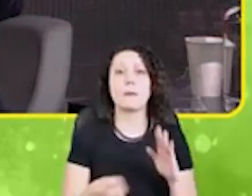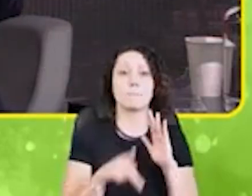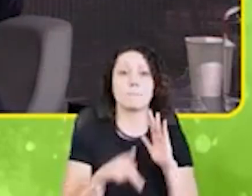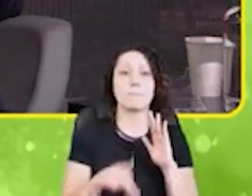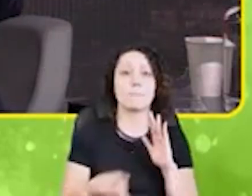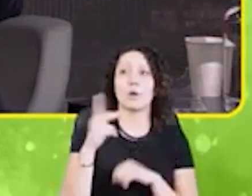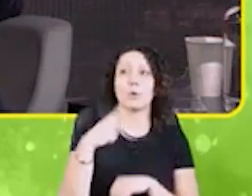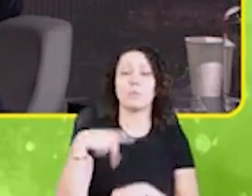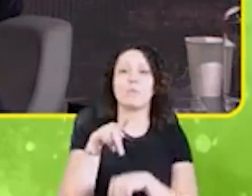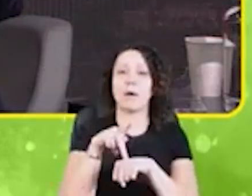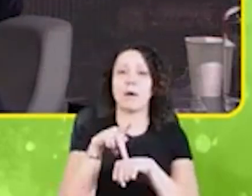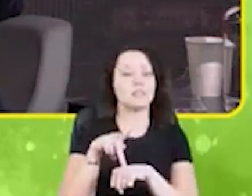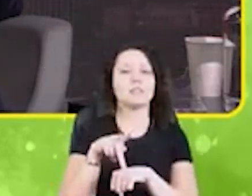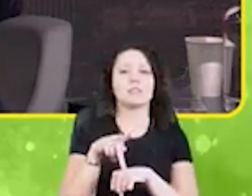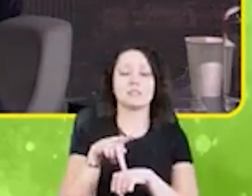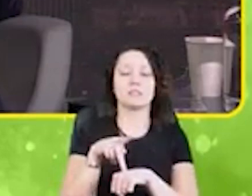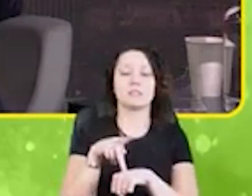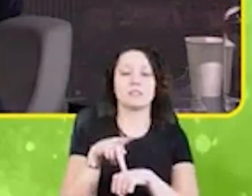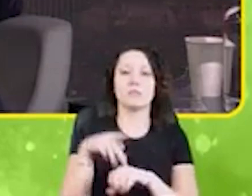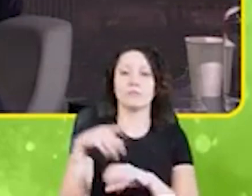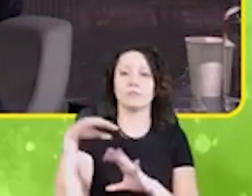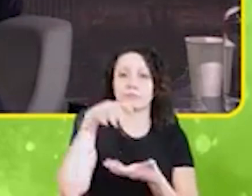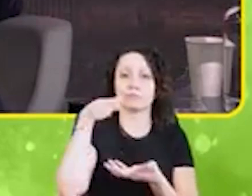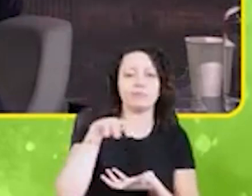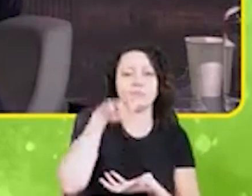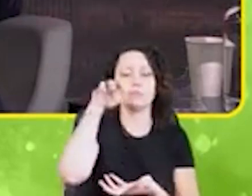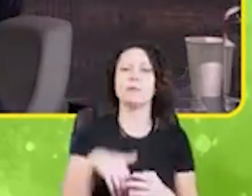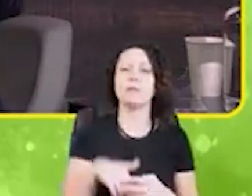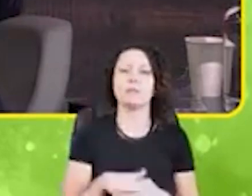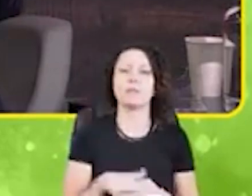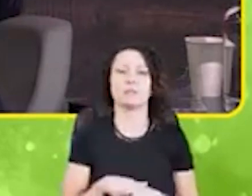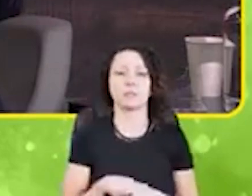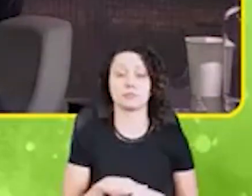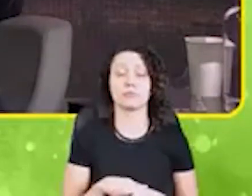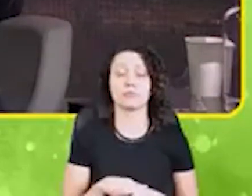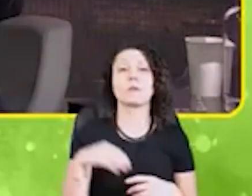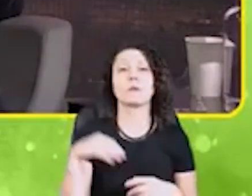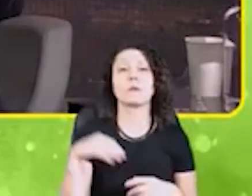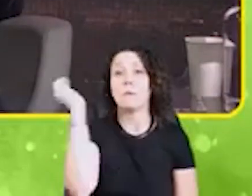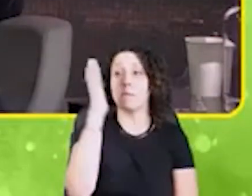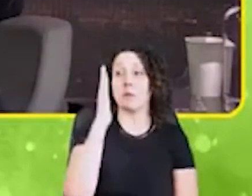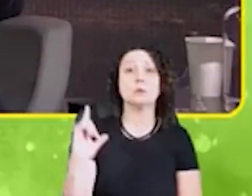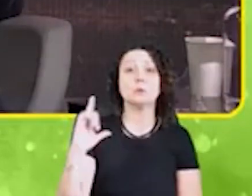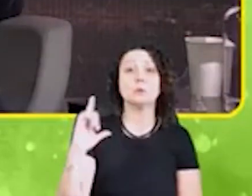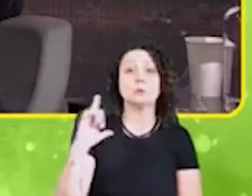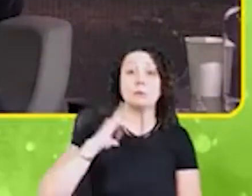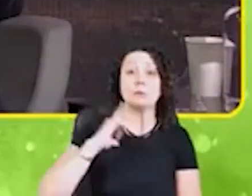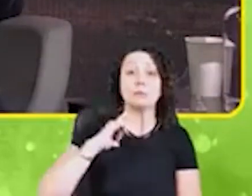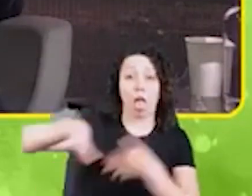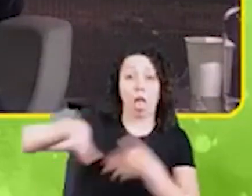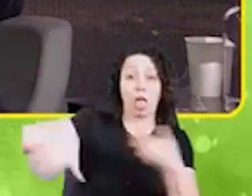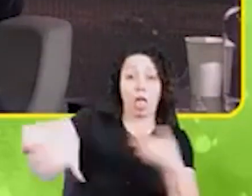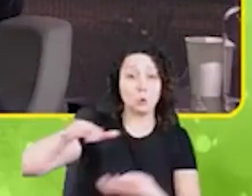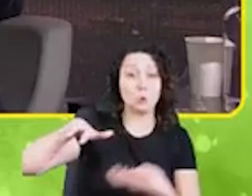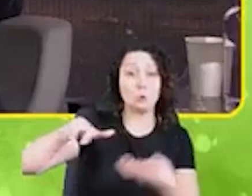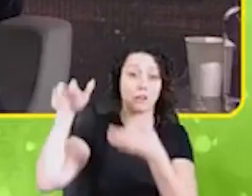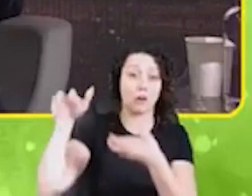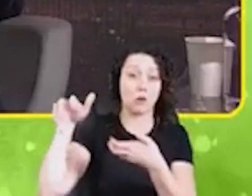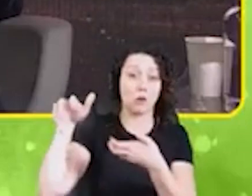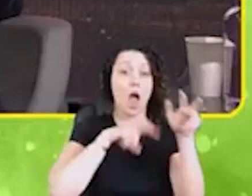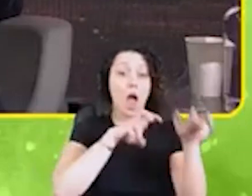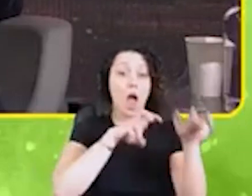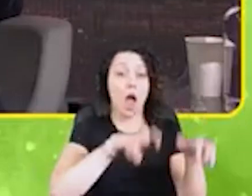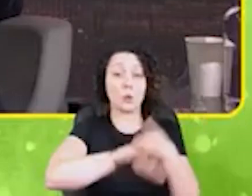tão Brasil uma a gente bem sabe fez uma revolução agroambiental nos últimos anos